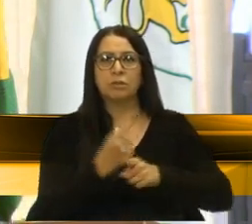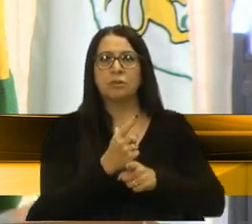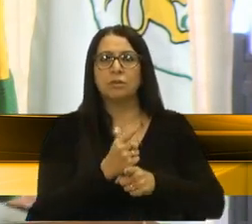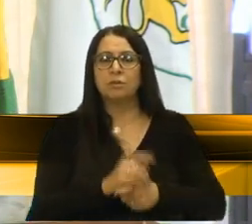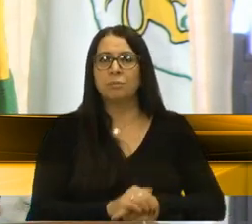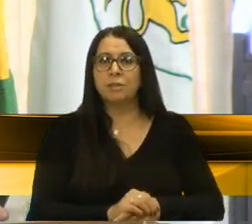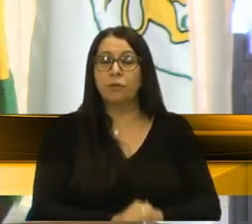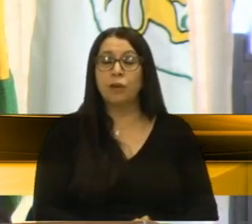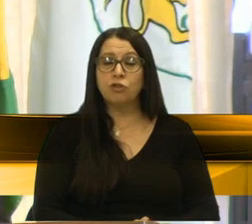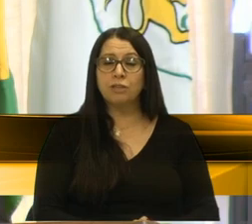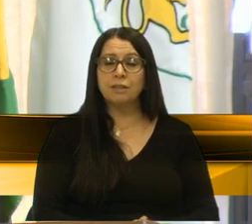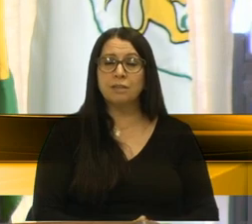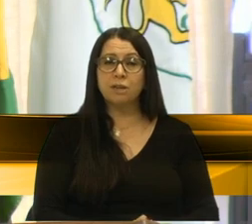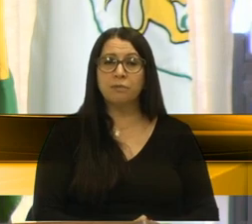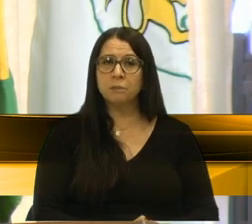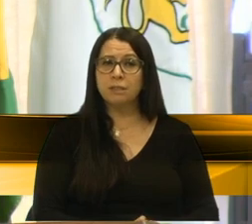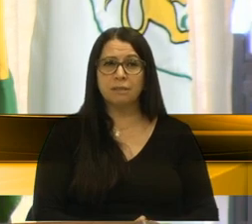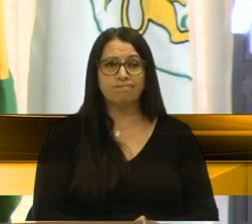trazer um assunto aqui